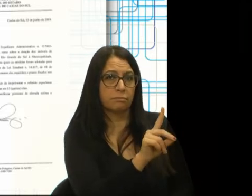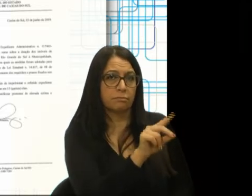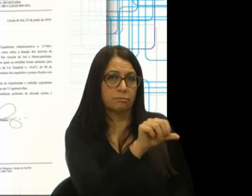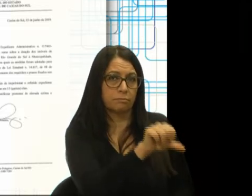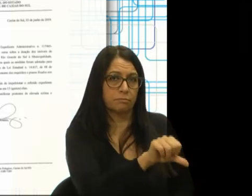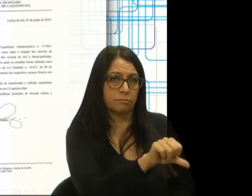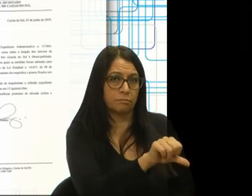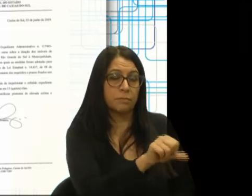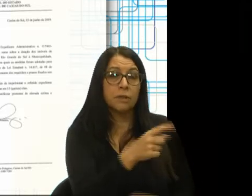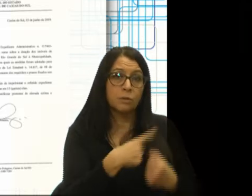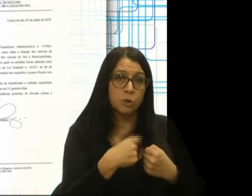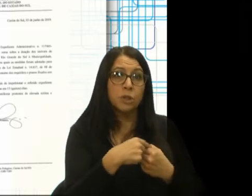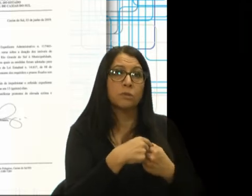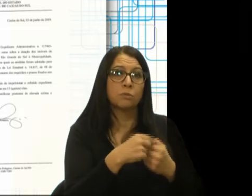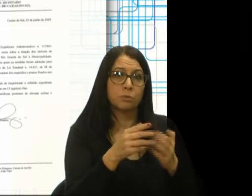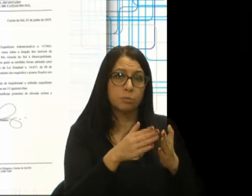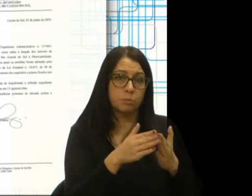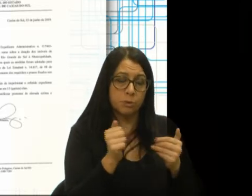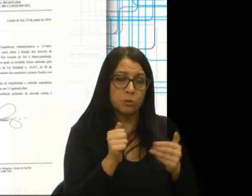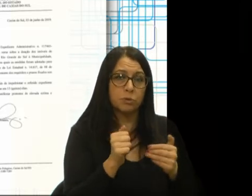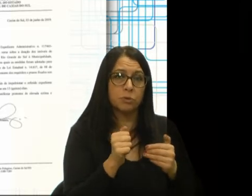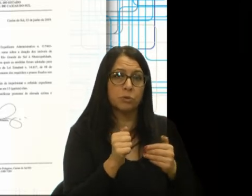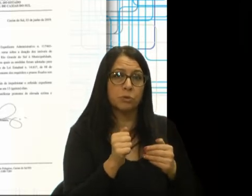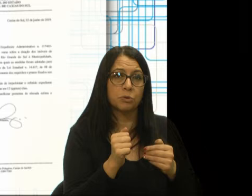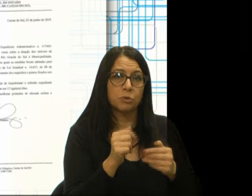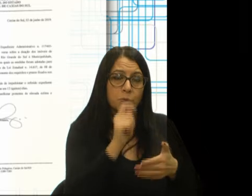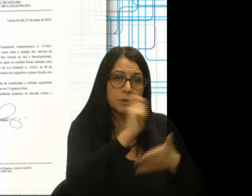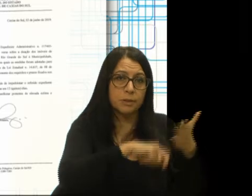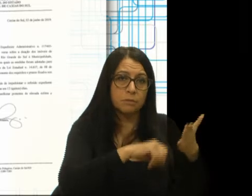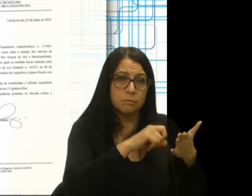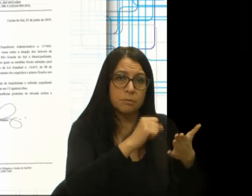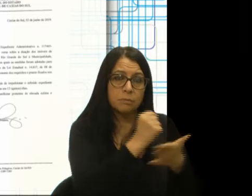E o município solicitou o protocolo, dizendo que